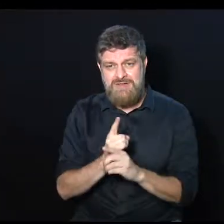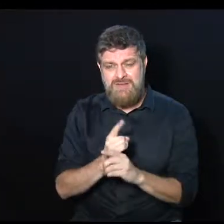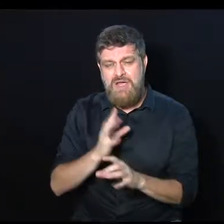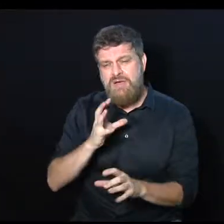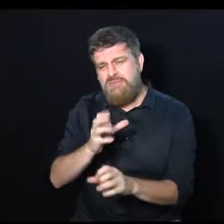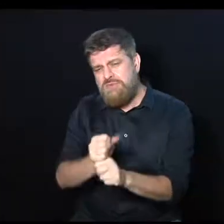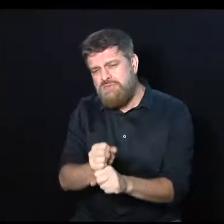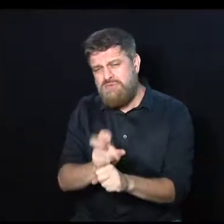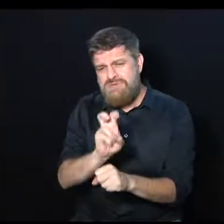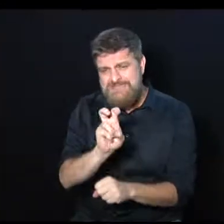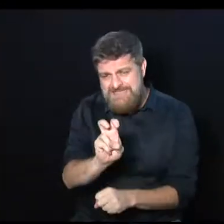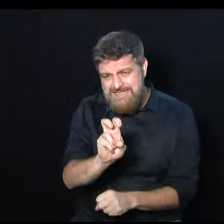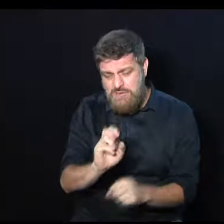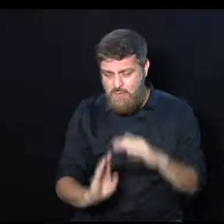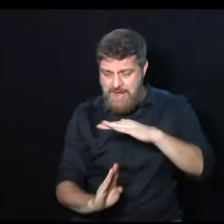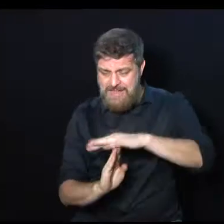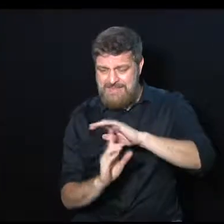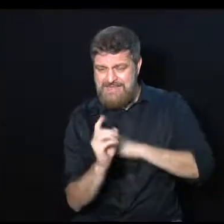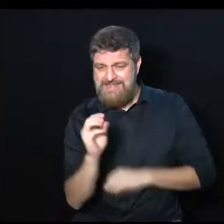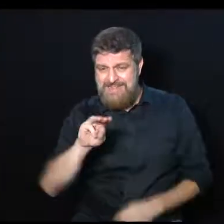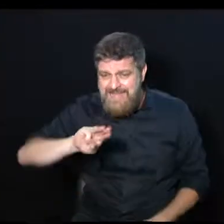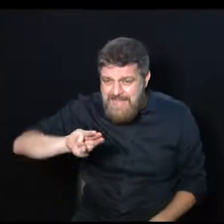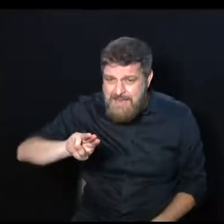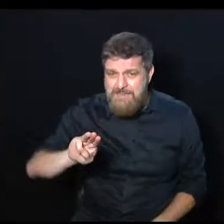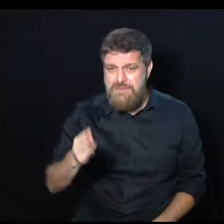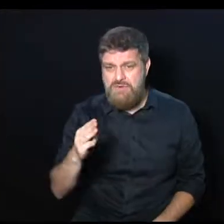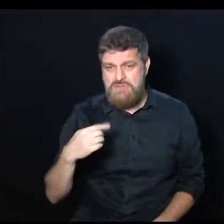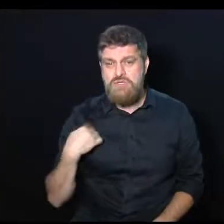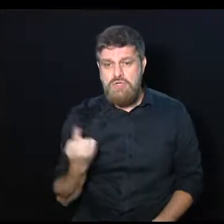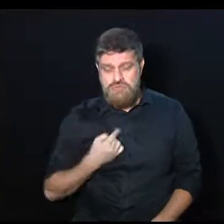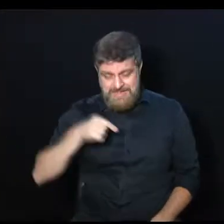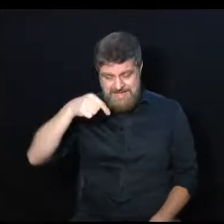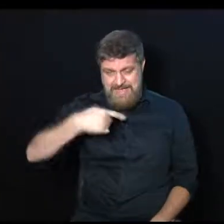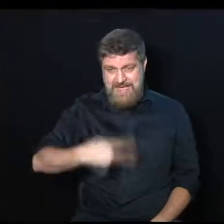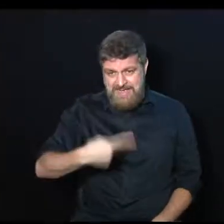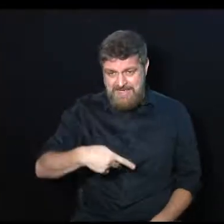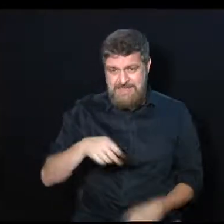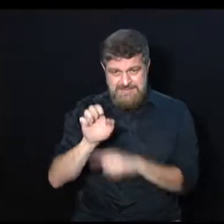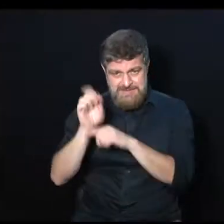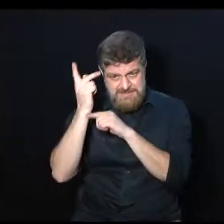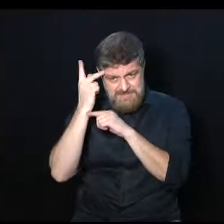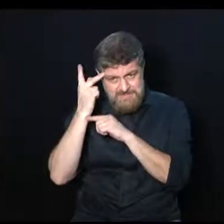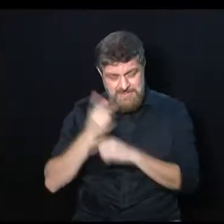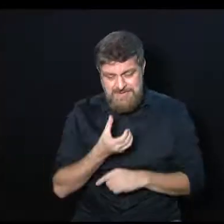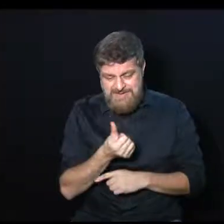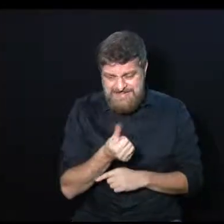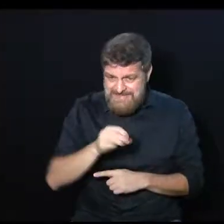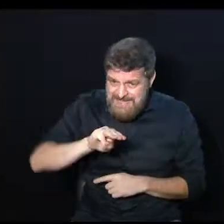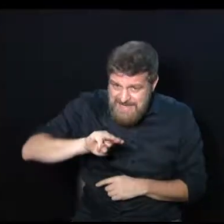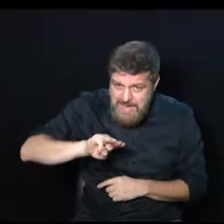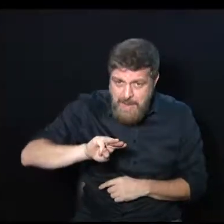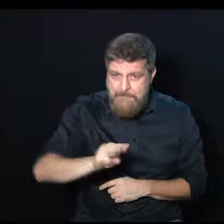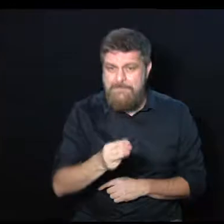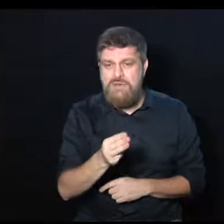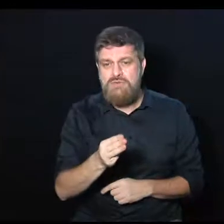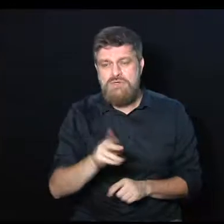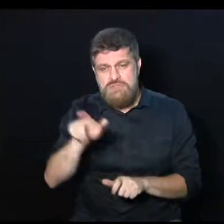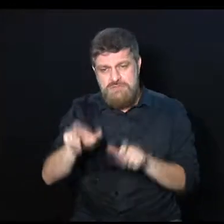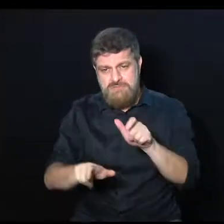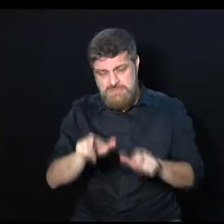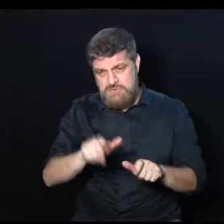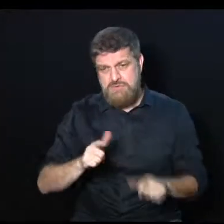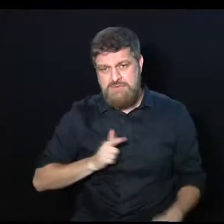de habitantes. A região que a gente abrange é uma região de 6 milhões de habitantes, e aproximadamente metade da nossa demanda